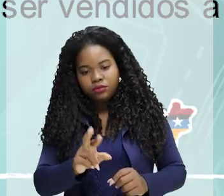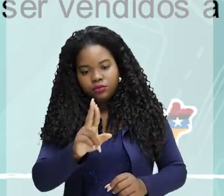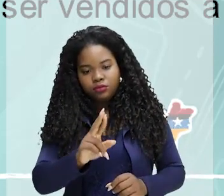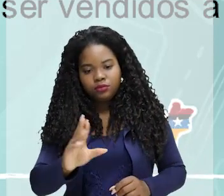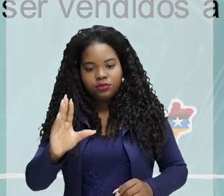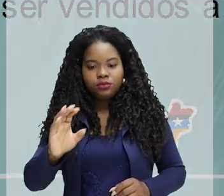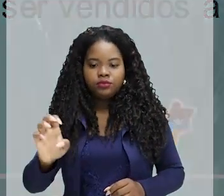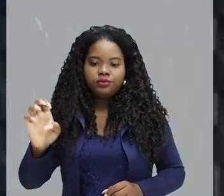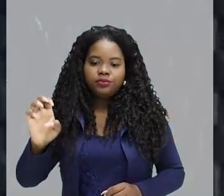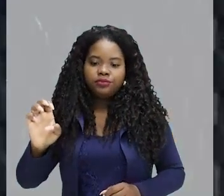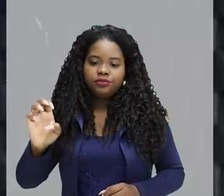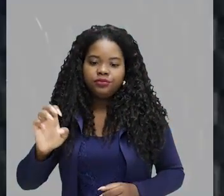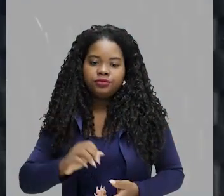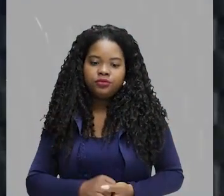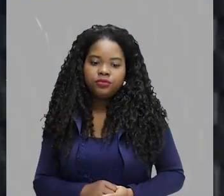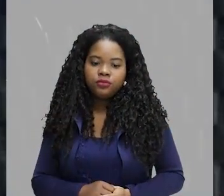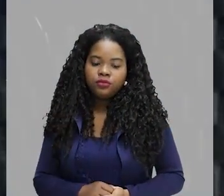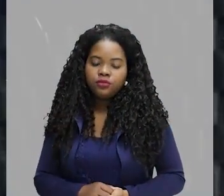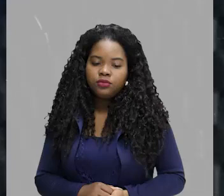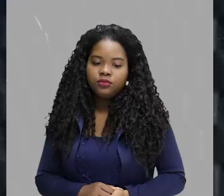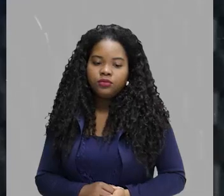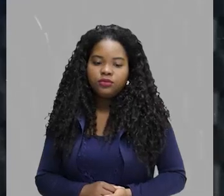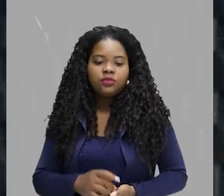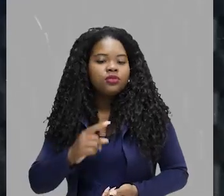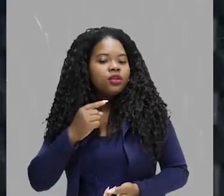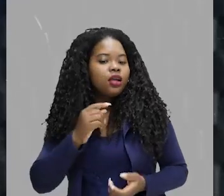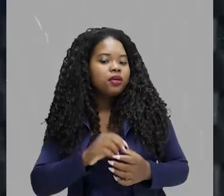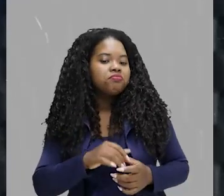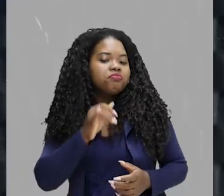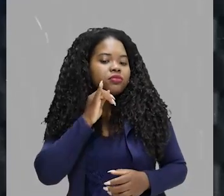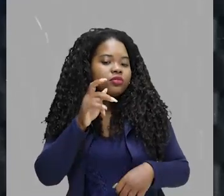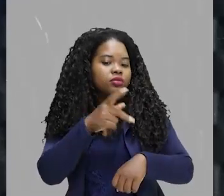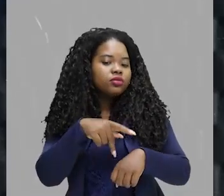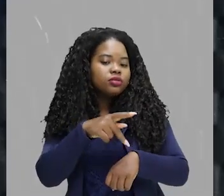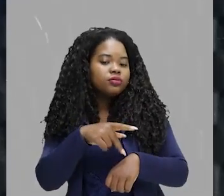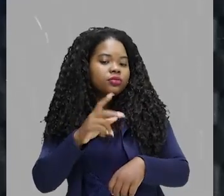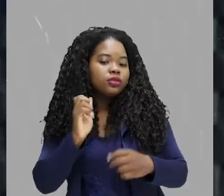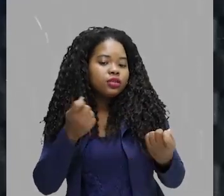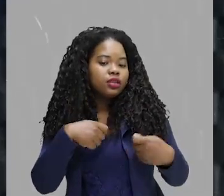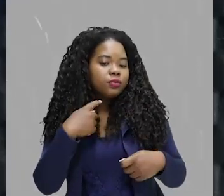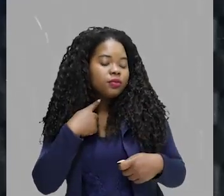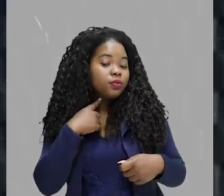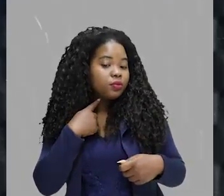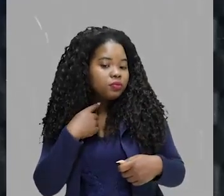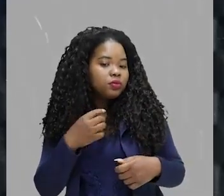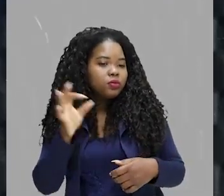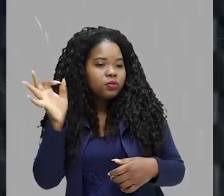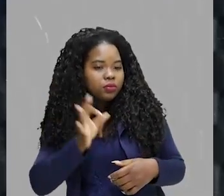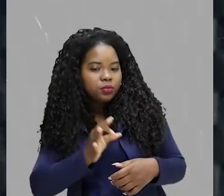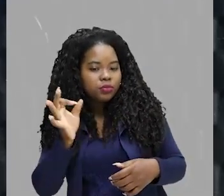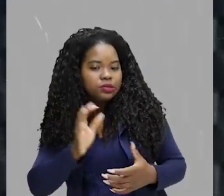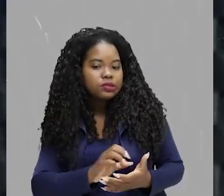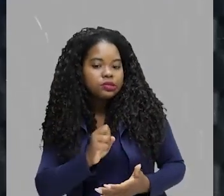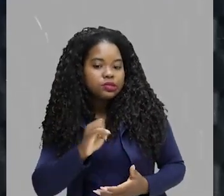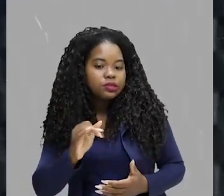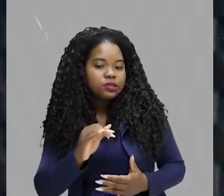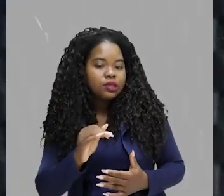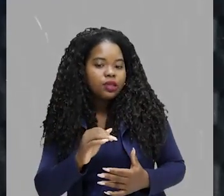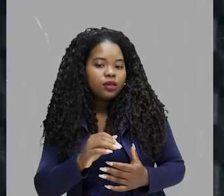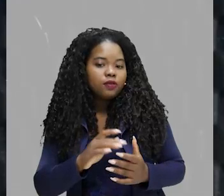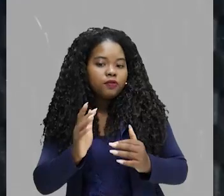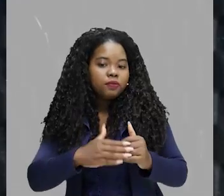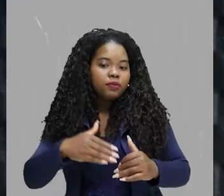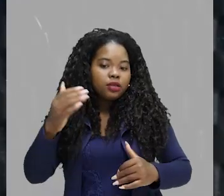poluição. Ó, esse país pode poluir até tanto. Se ele passar disso, ele vai pagar uma multa. Ele não pode passar disso